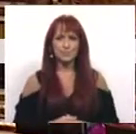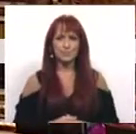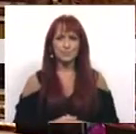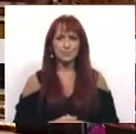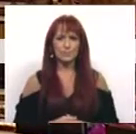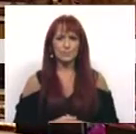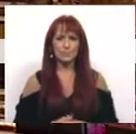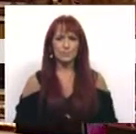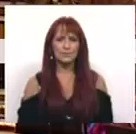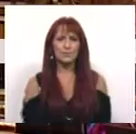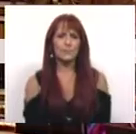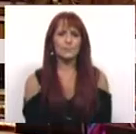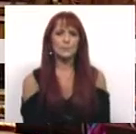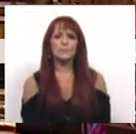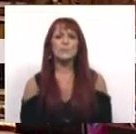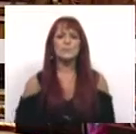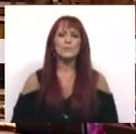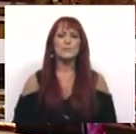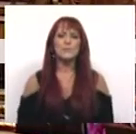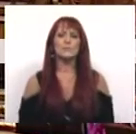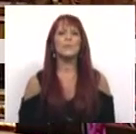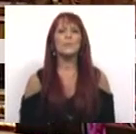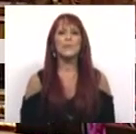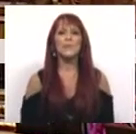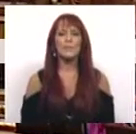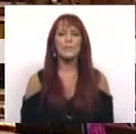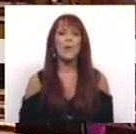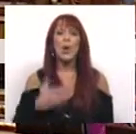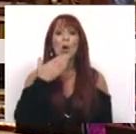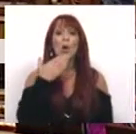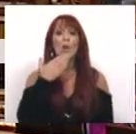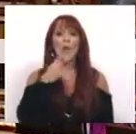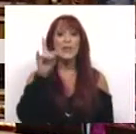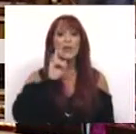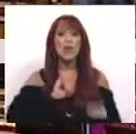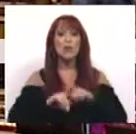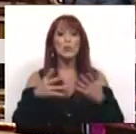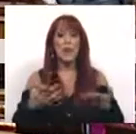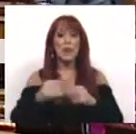Muito obrigado, Sra.